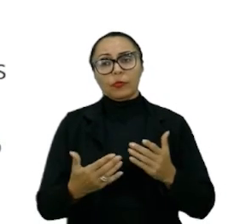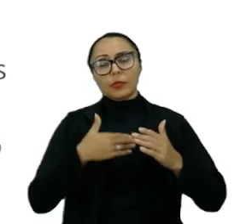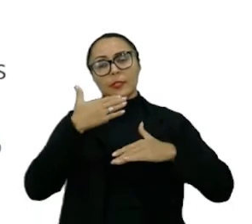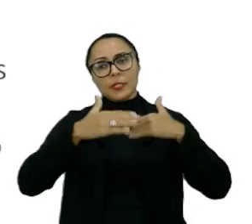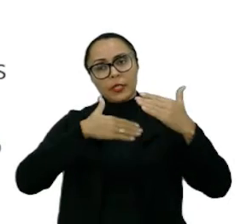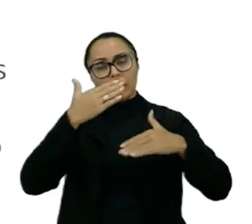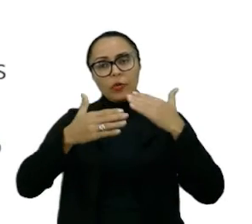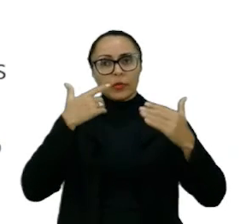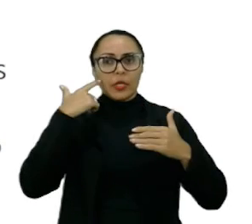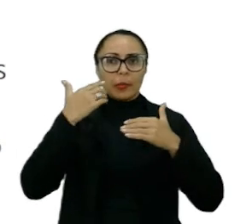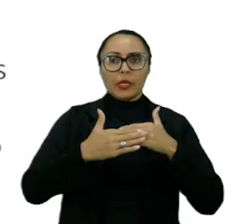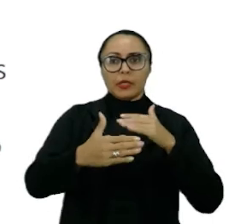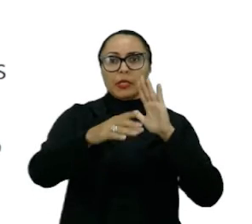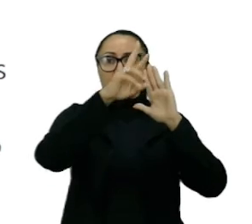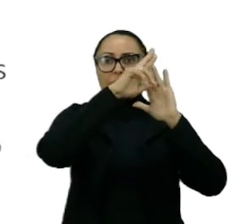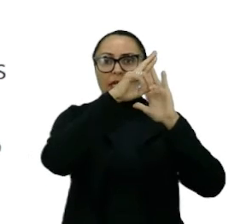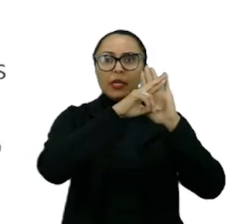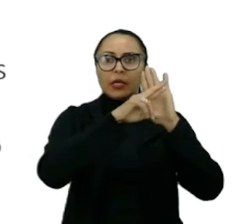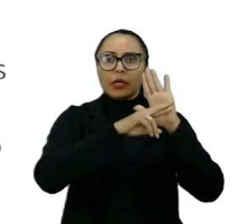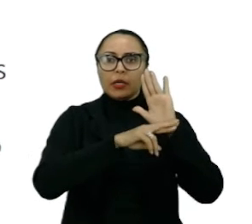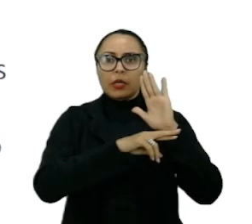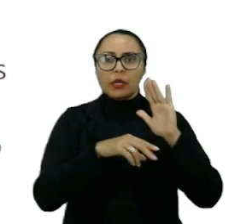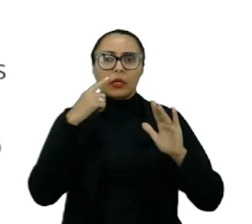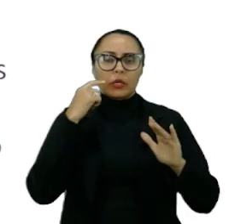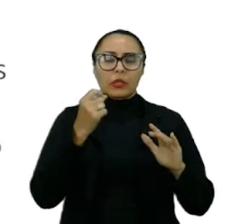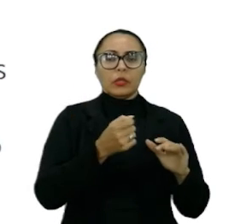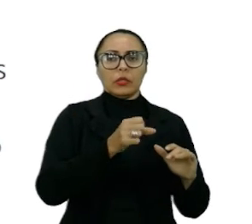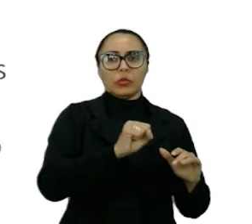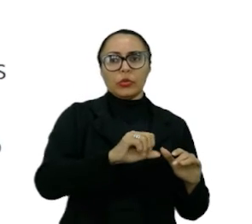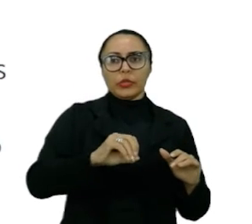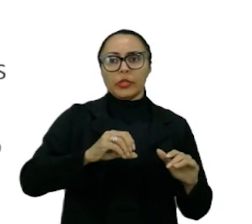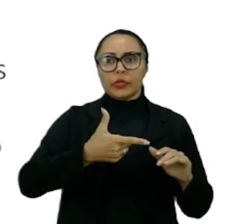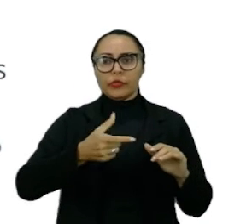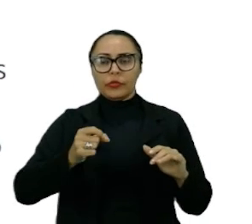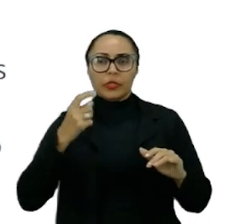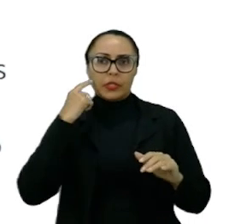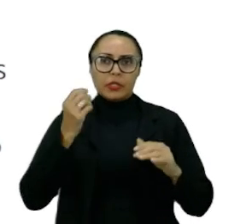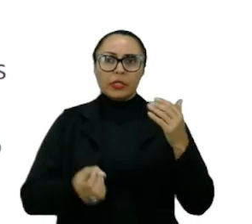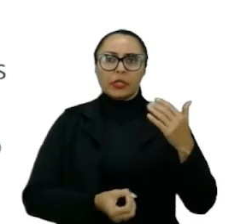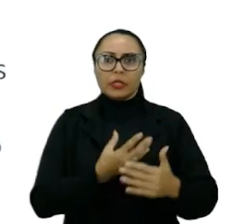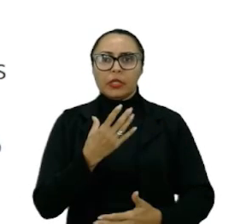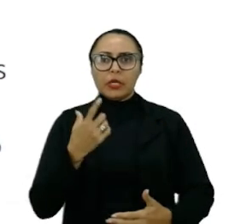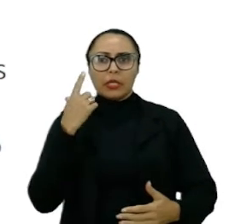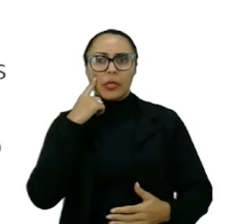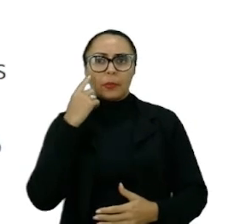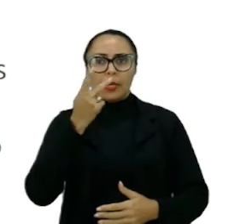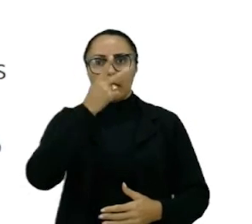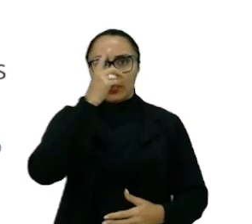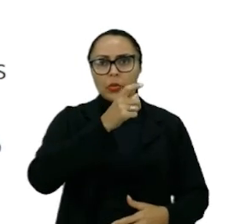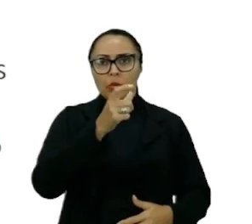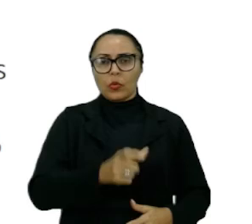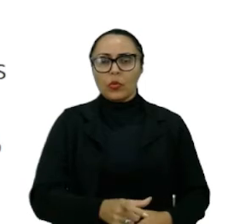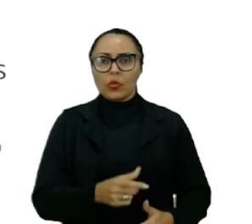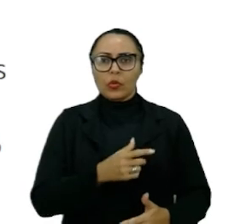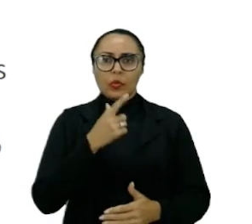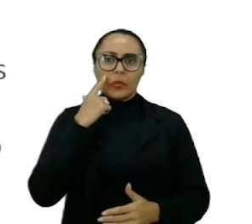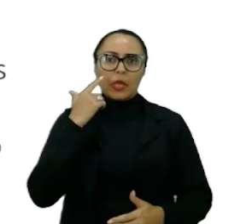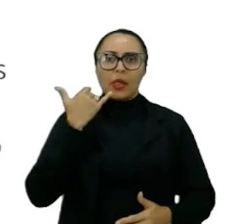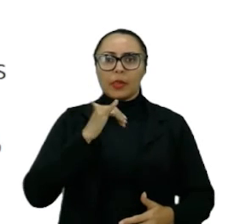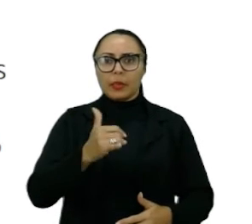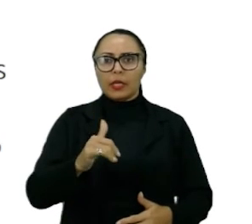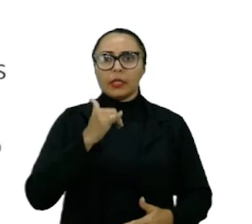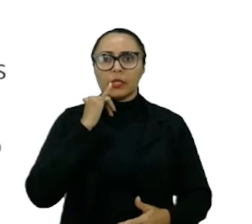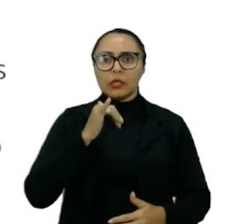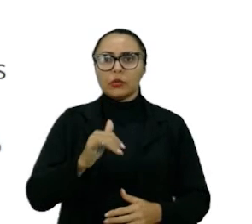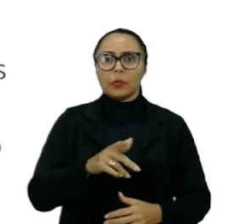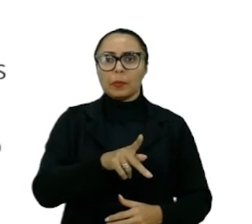regra do 80-20, criada pelo sociólogo e economista italiano Vilfredo de Pareto. Em